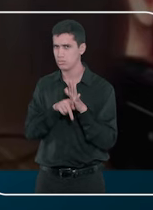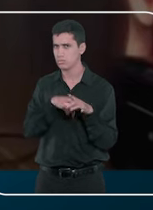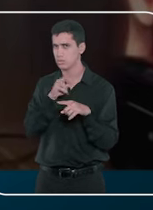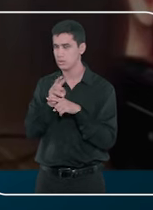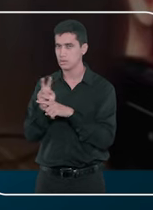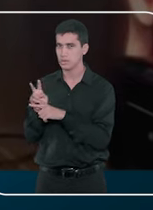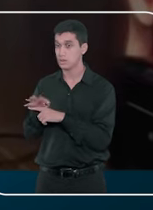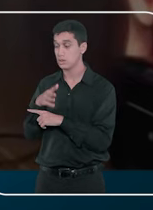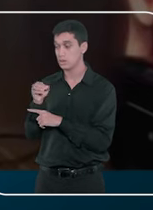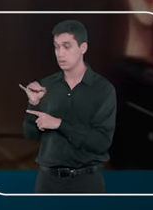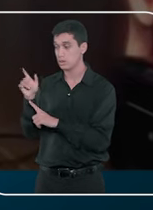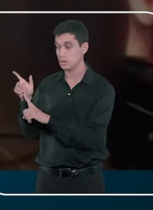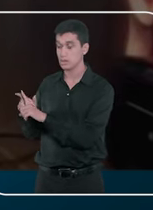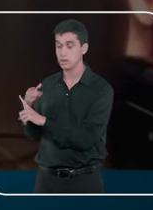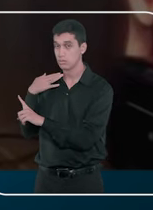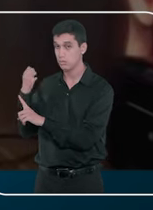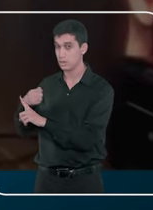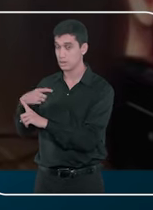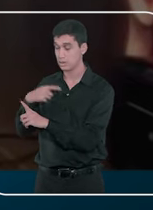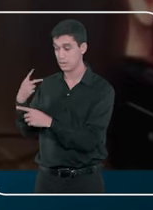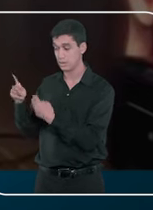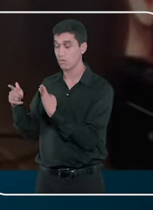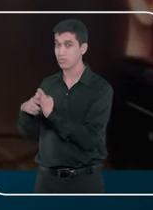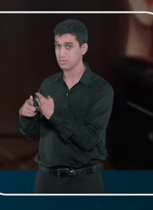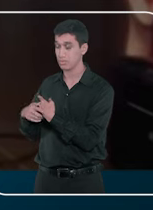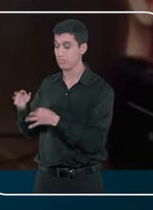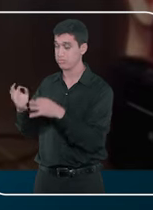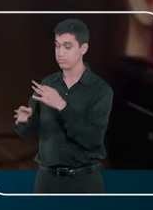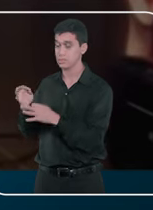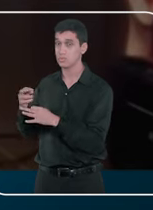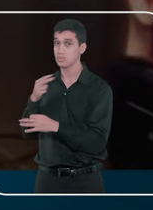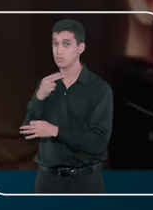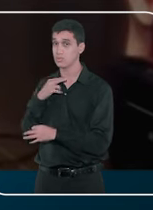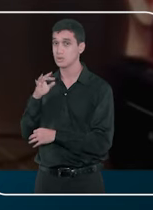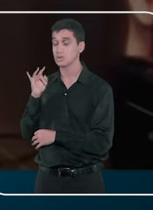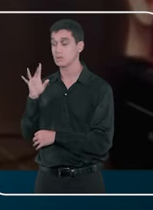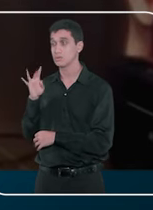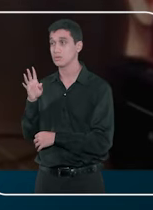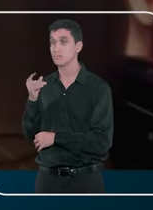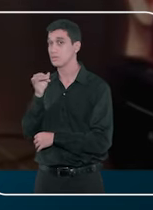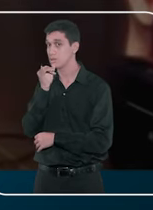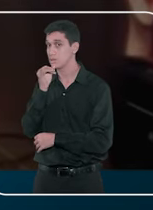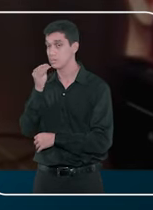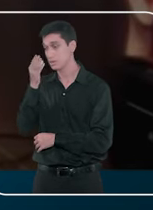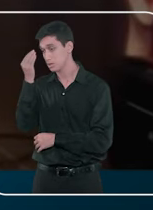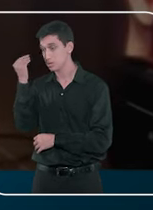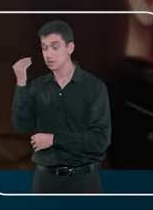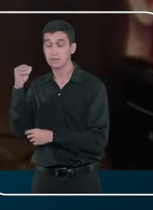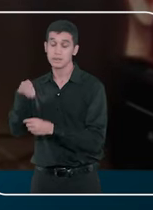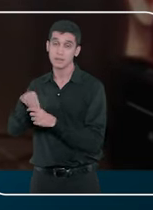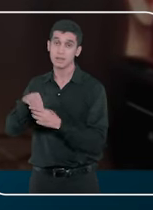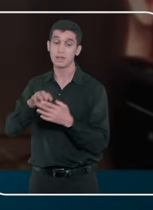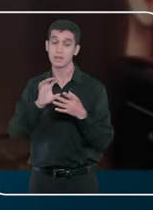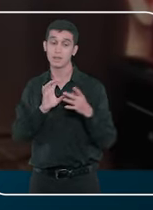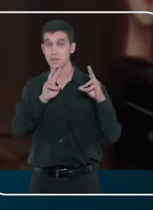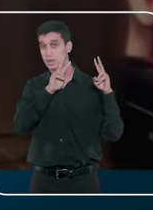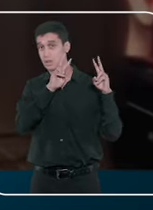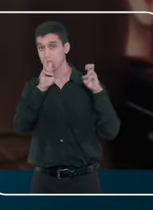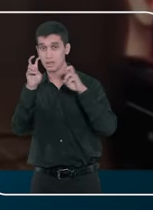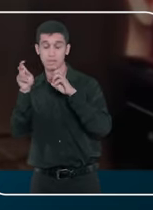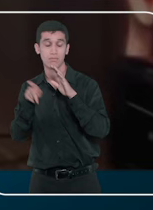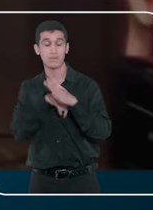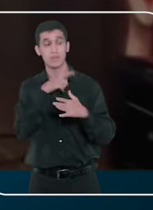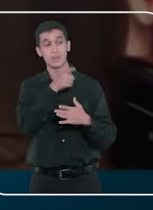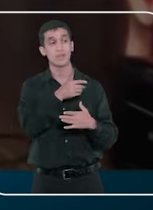Então, se o juiz tem esta função, evidentemente ele não pode se imiscuir no conteúdo da celebração do